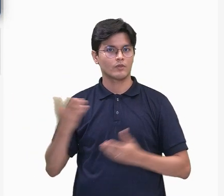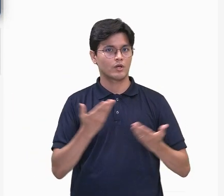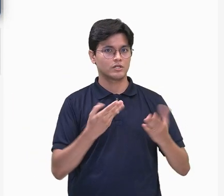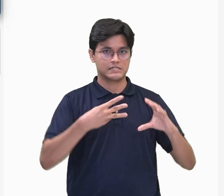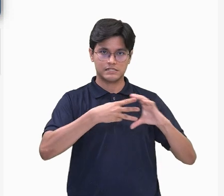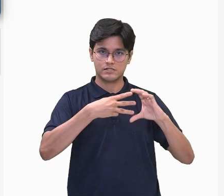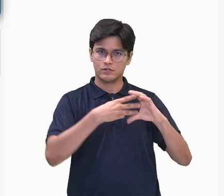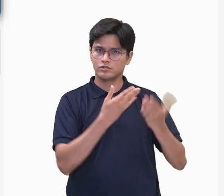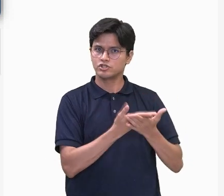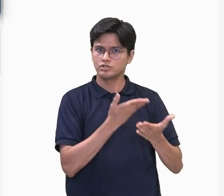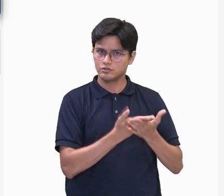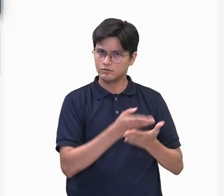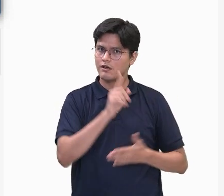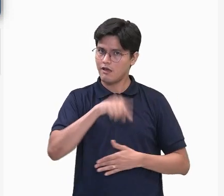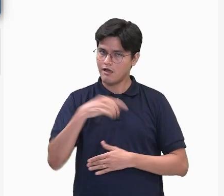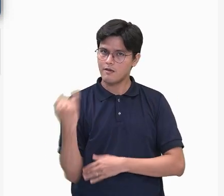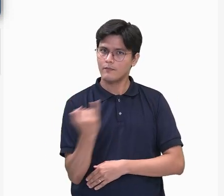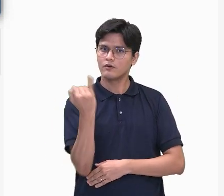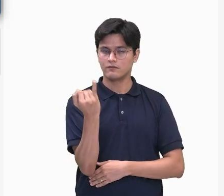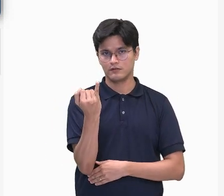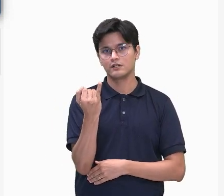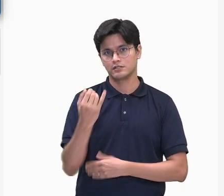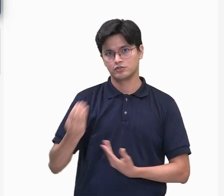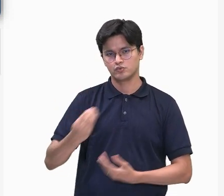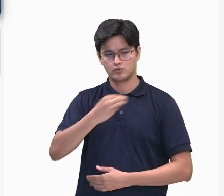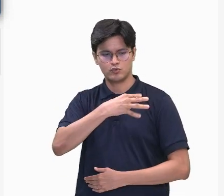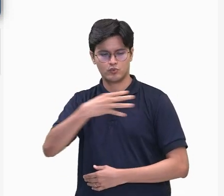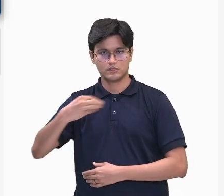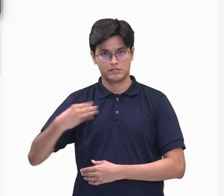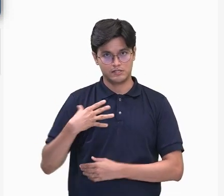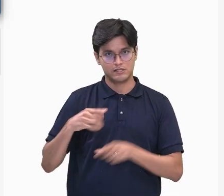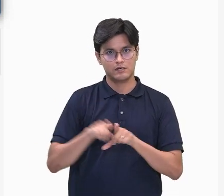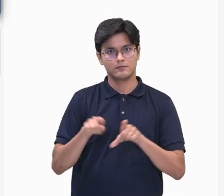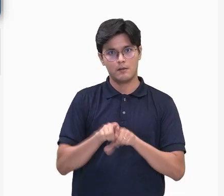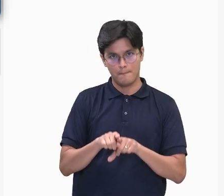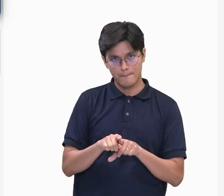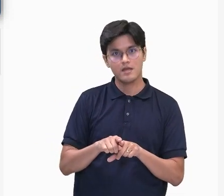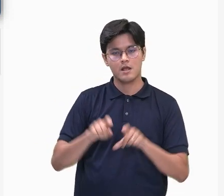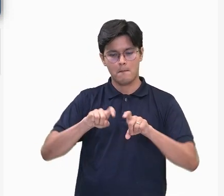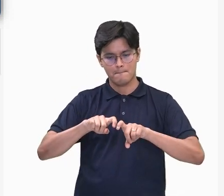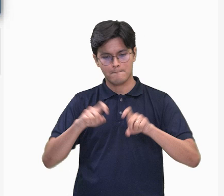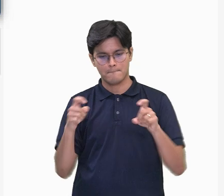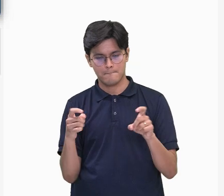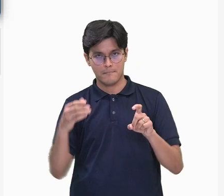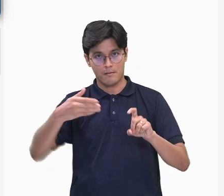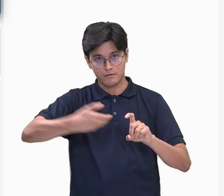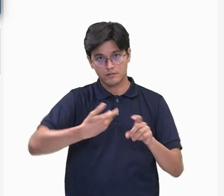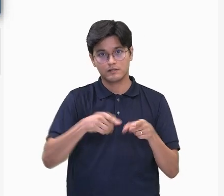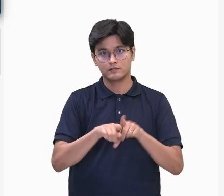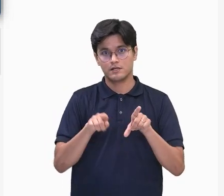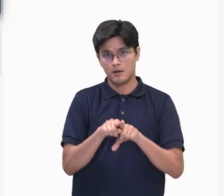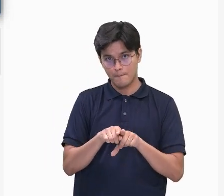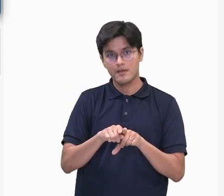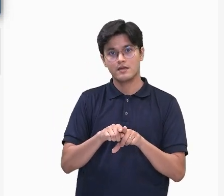fundamental em exames como Papa Nicolau, biópsias e análise de sangue, né? Então, Papa Nicolau é aquele